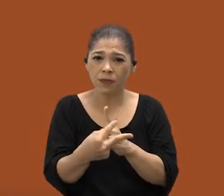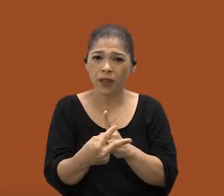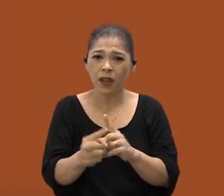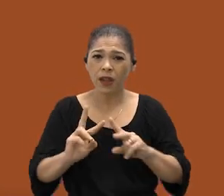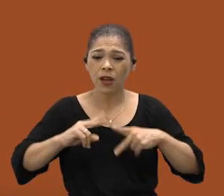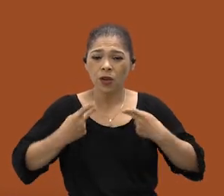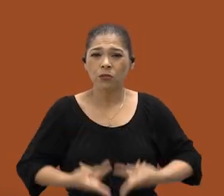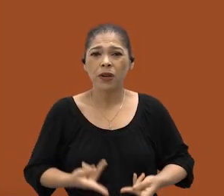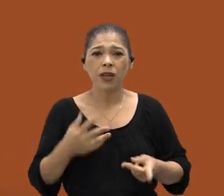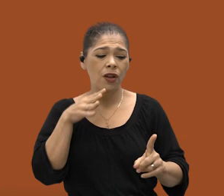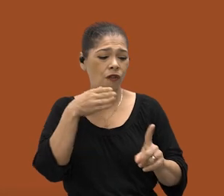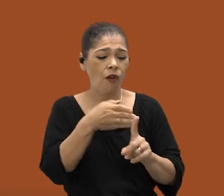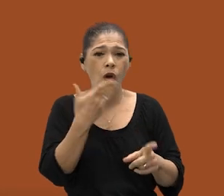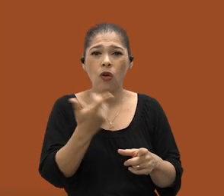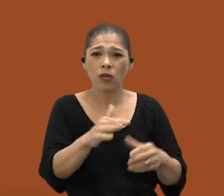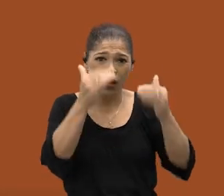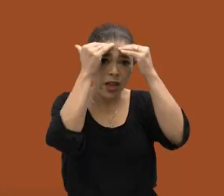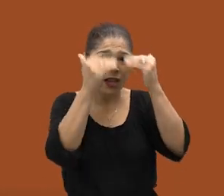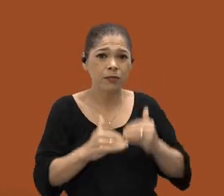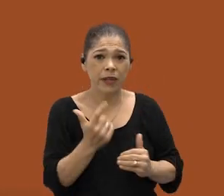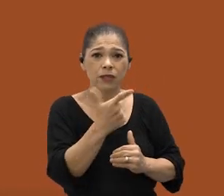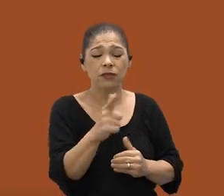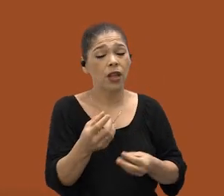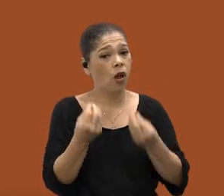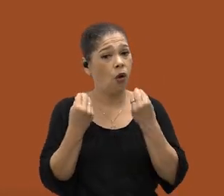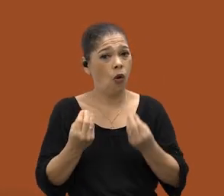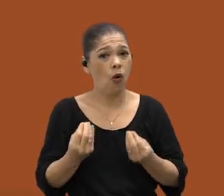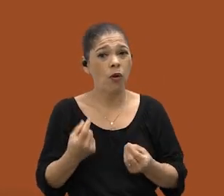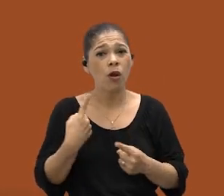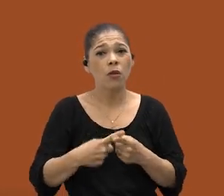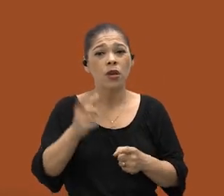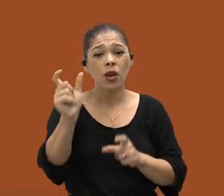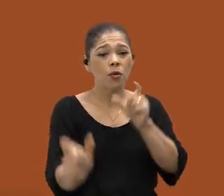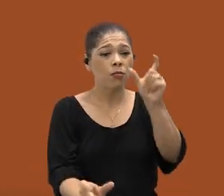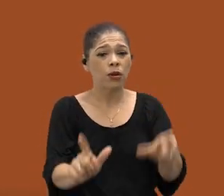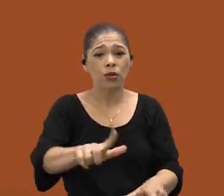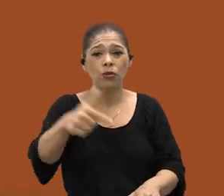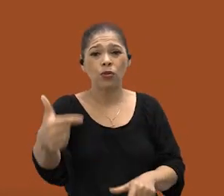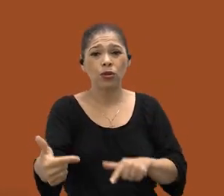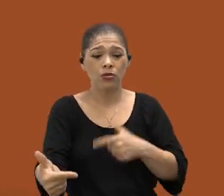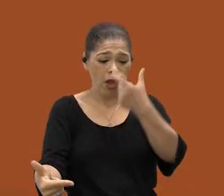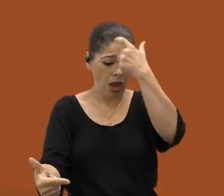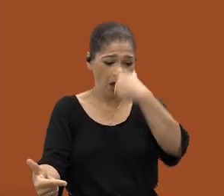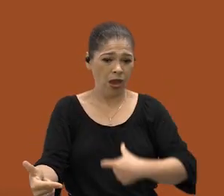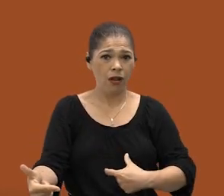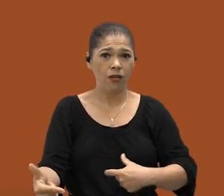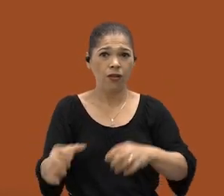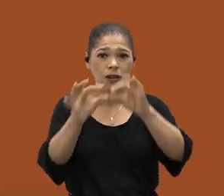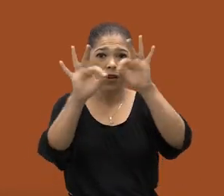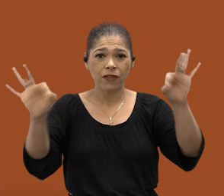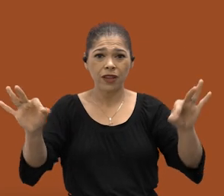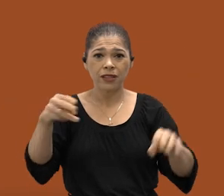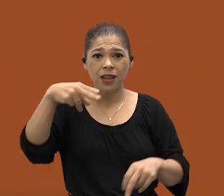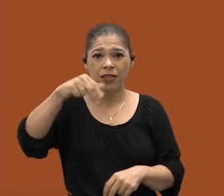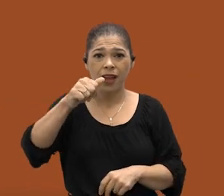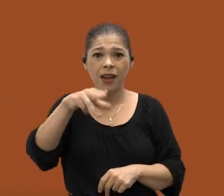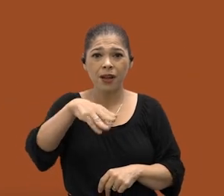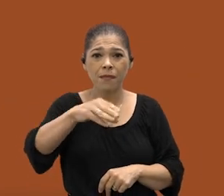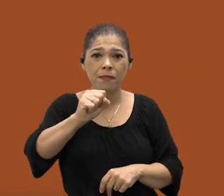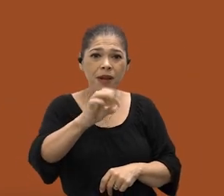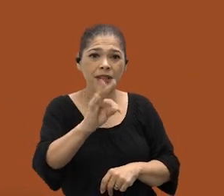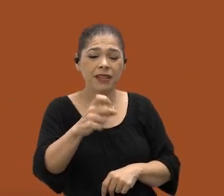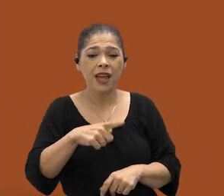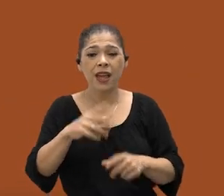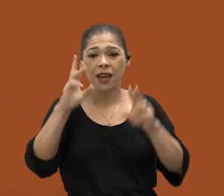desumana de desrespeita o outro porque o outro não é o outro gente sou eu mesmo a frase Namastê respeito o local